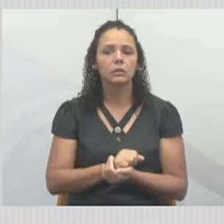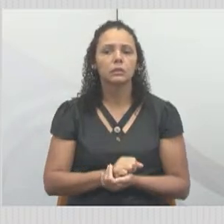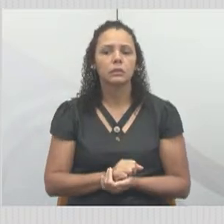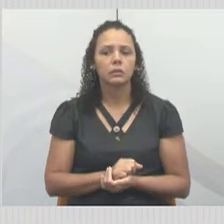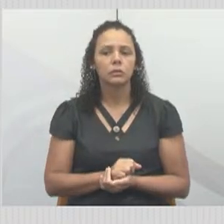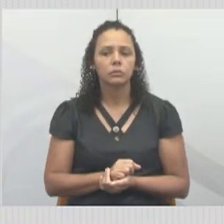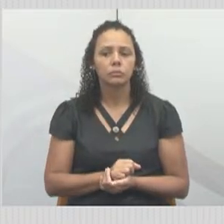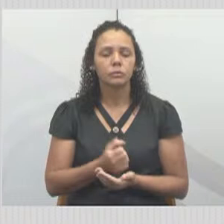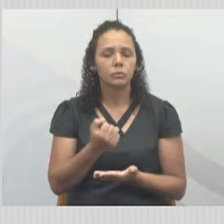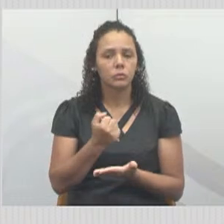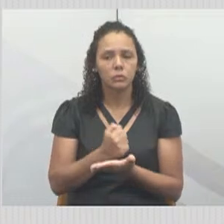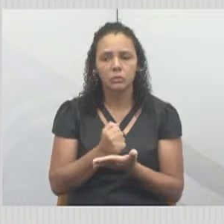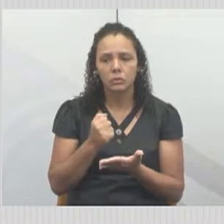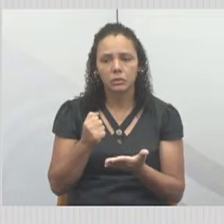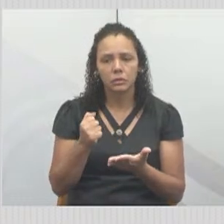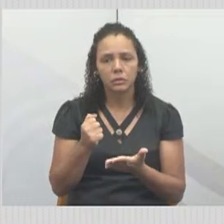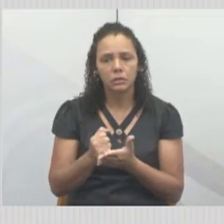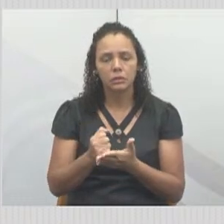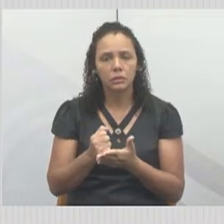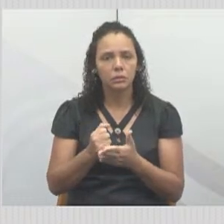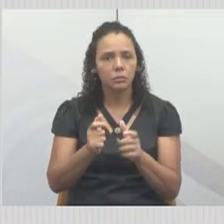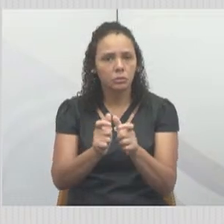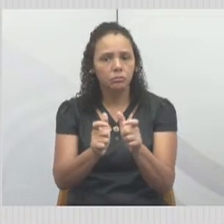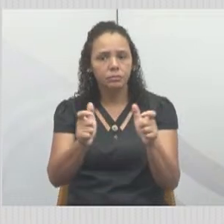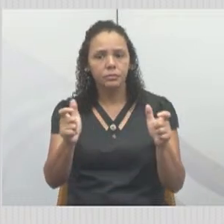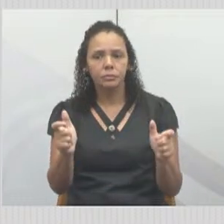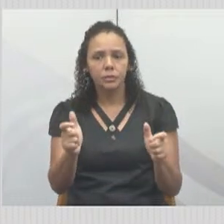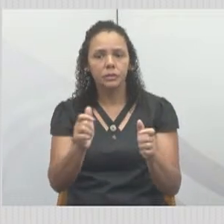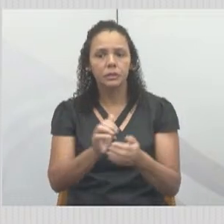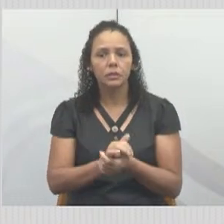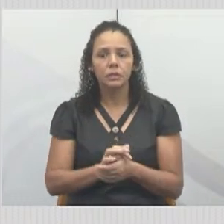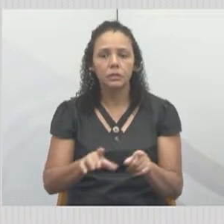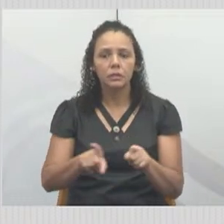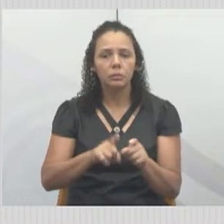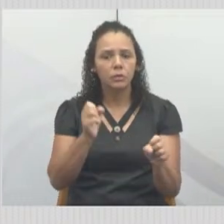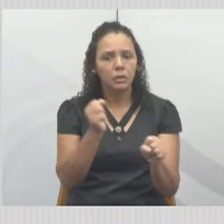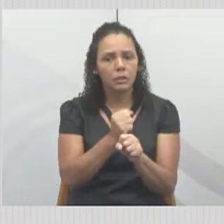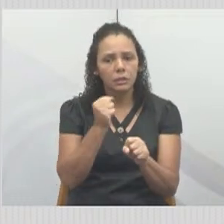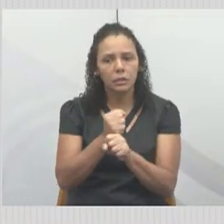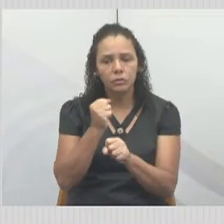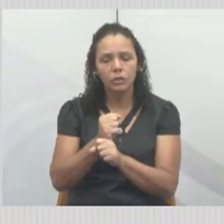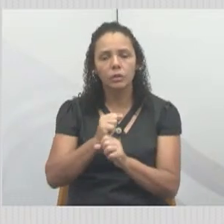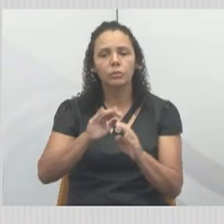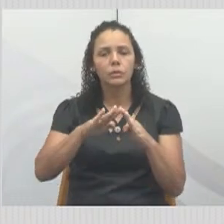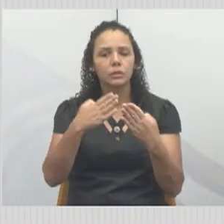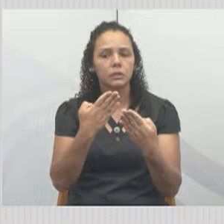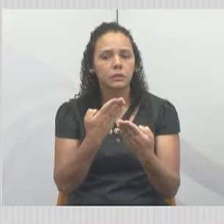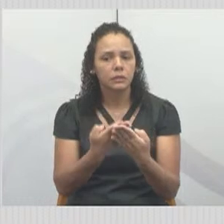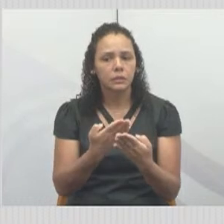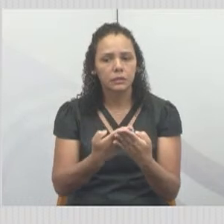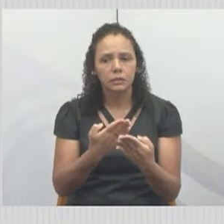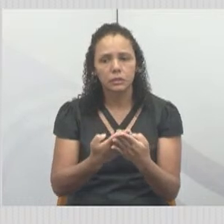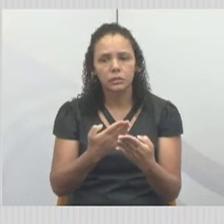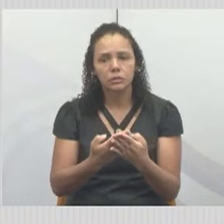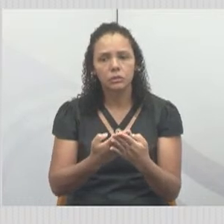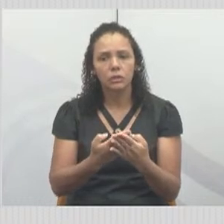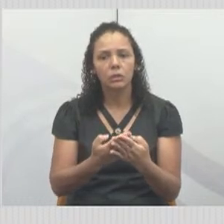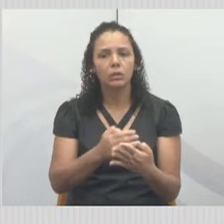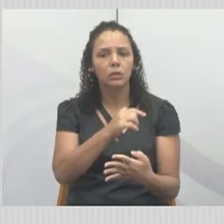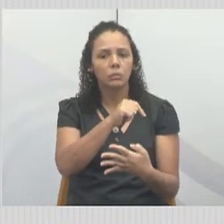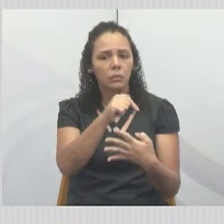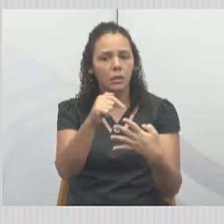os oficineiros do contraturno para aumentar o nosso ensino integral. E também reformas de escolas como Célia Guedes,